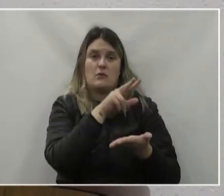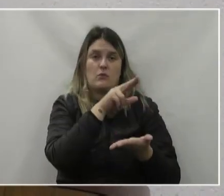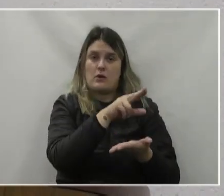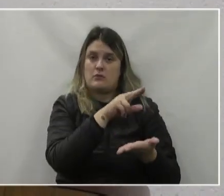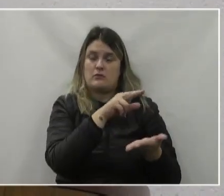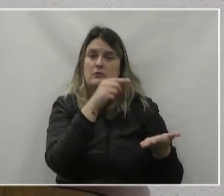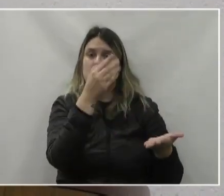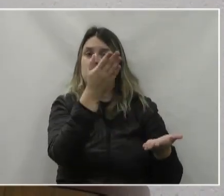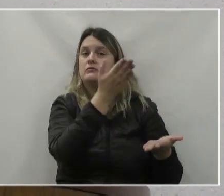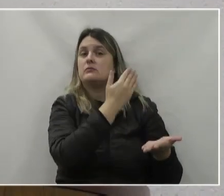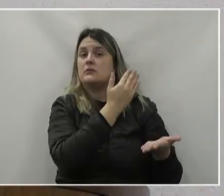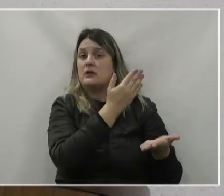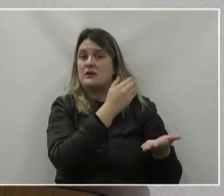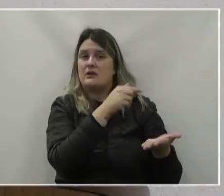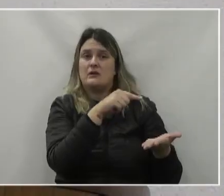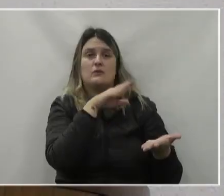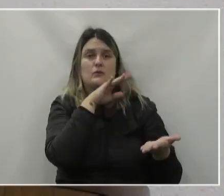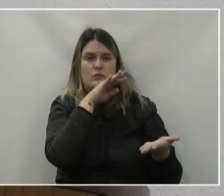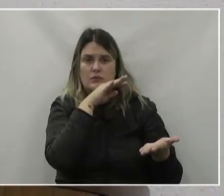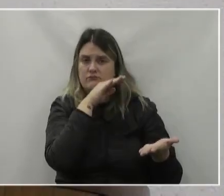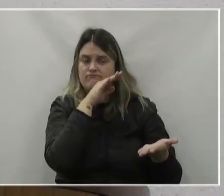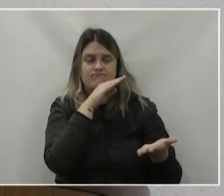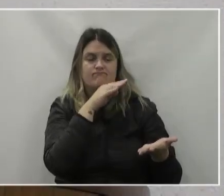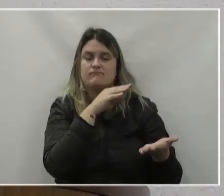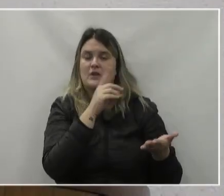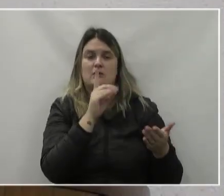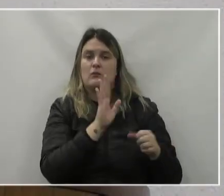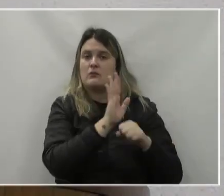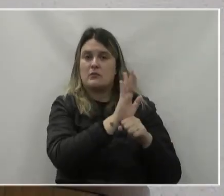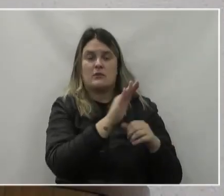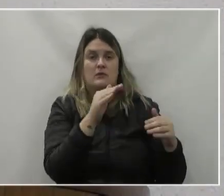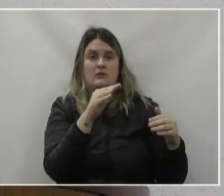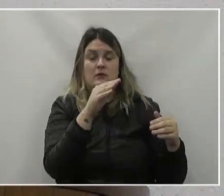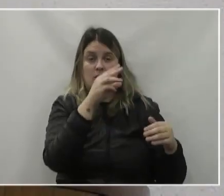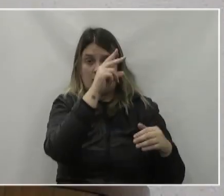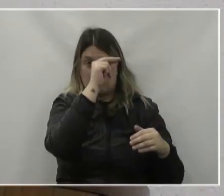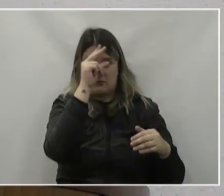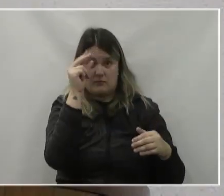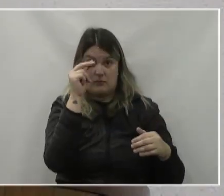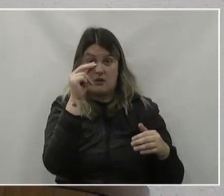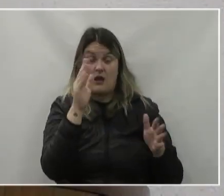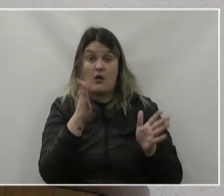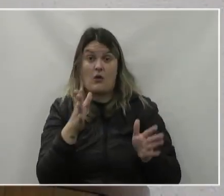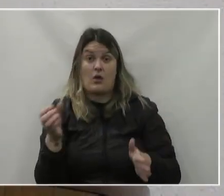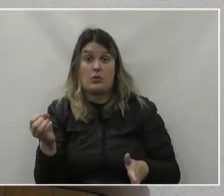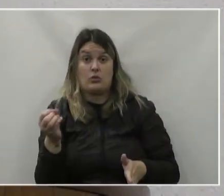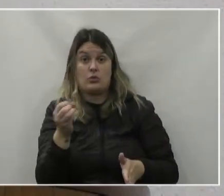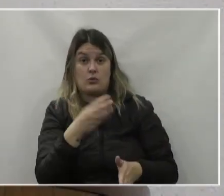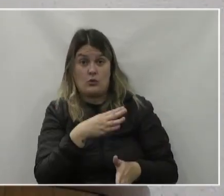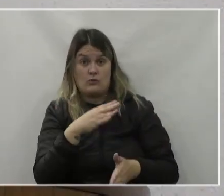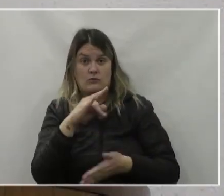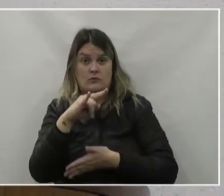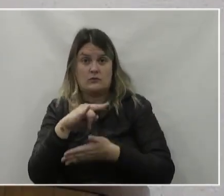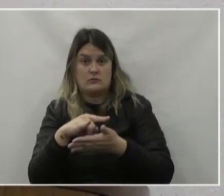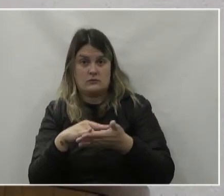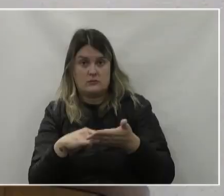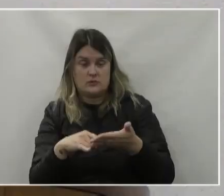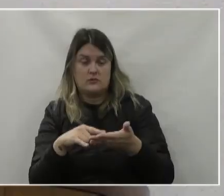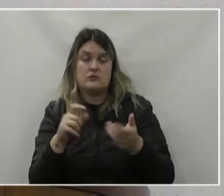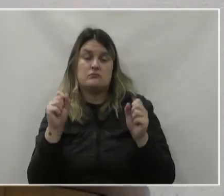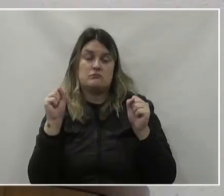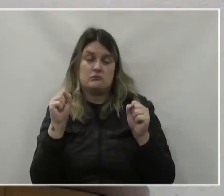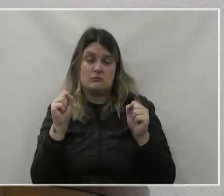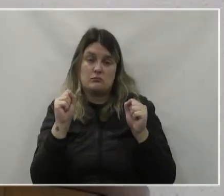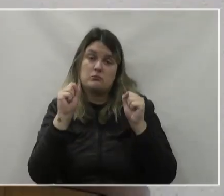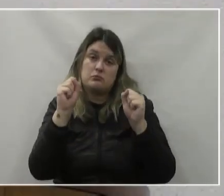que aquela condição ela era desfavorável. Nessa nova condição, aí sim, né, porque é